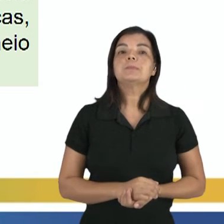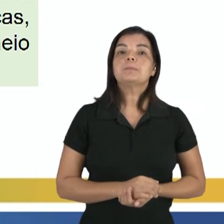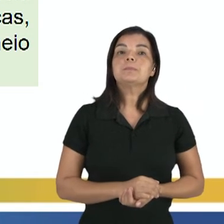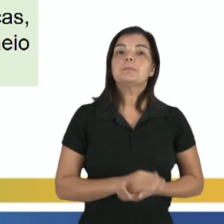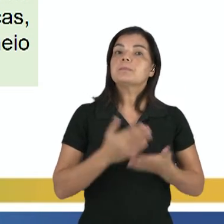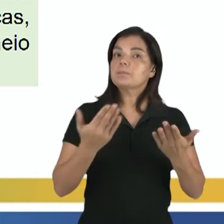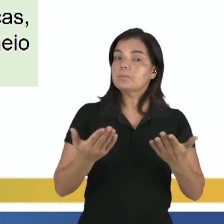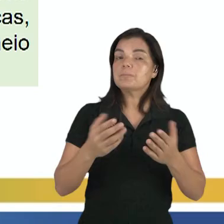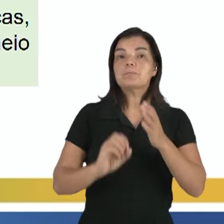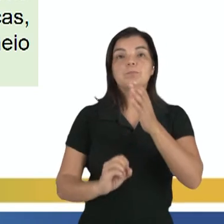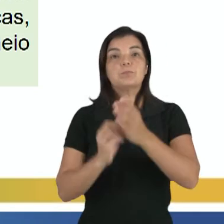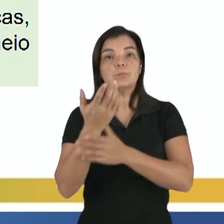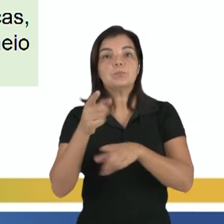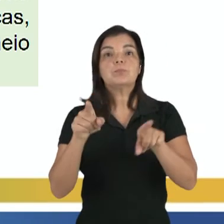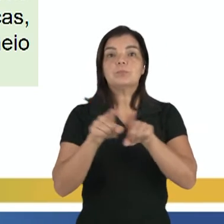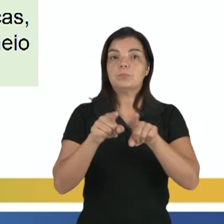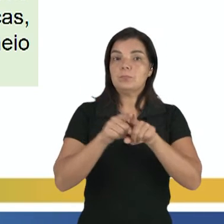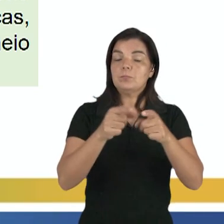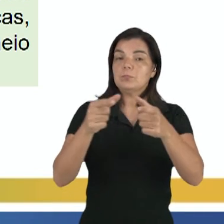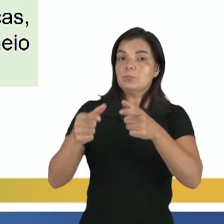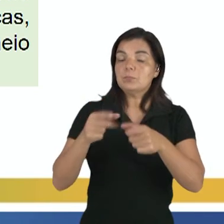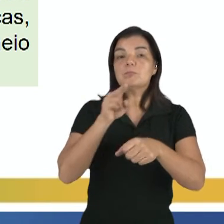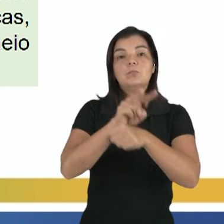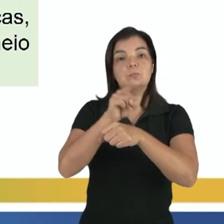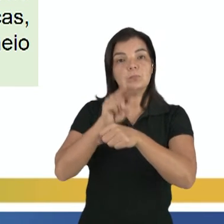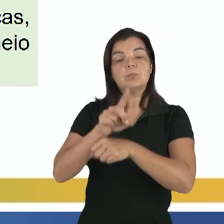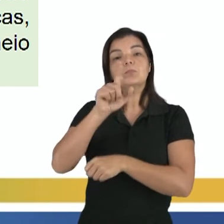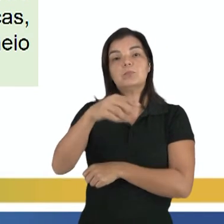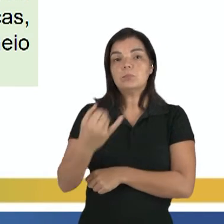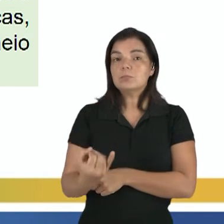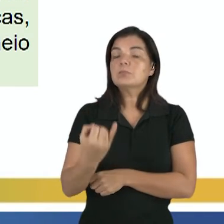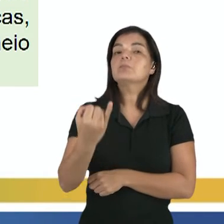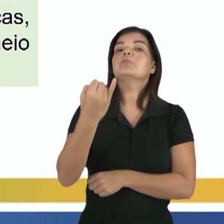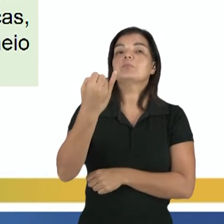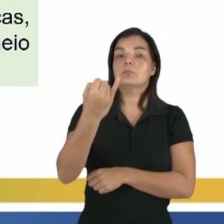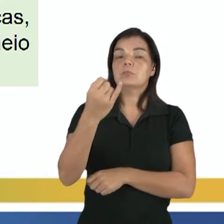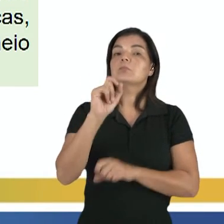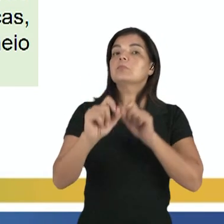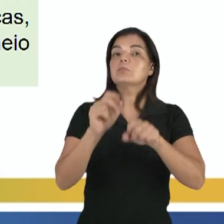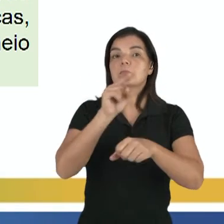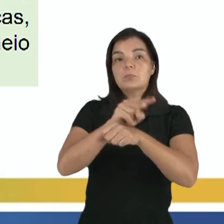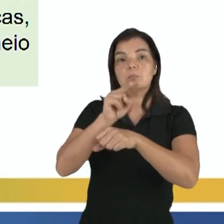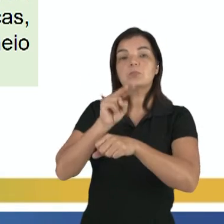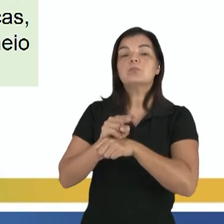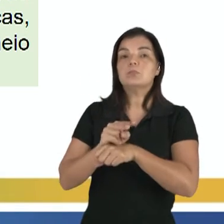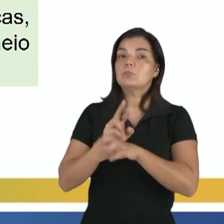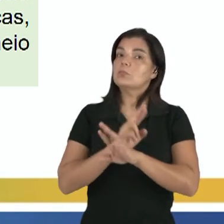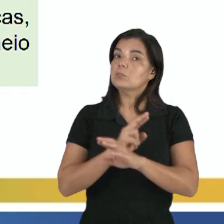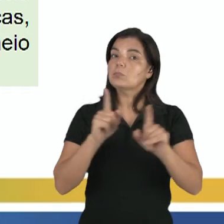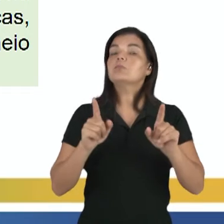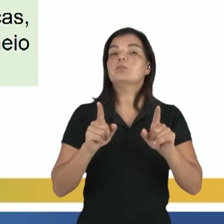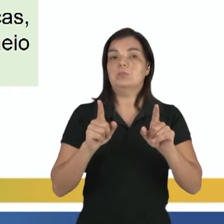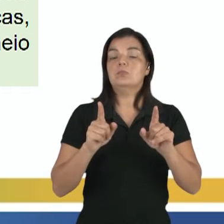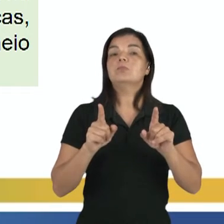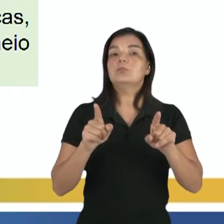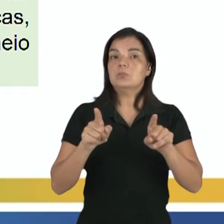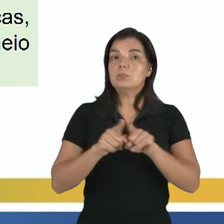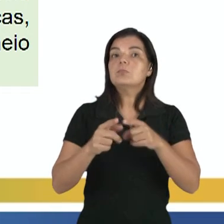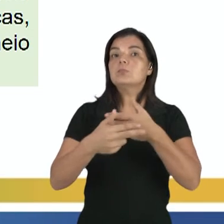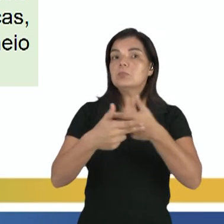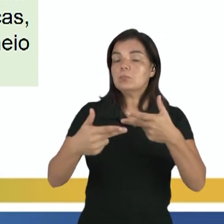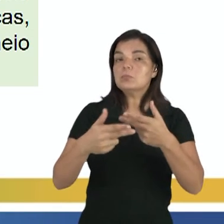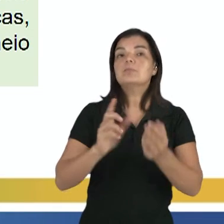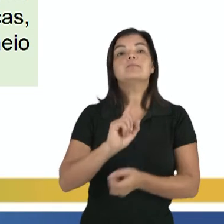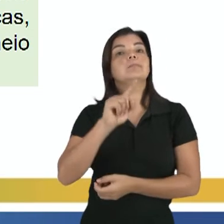sustentabilidade. A criação dessas unidades de conservação é de fundamental importância para a preservação dos diferentes ecossistemas.